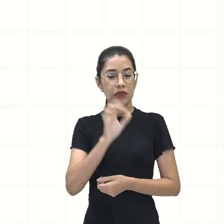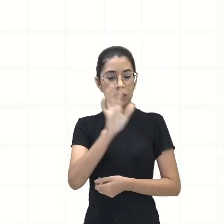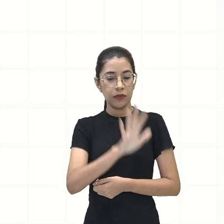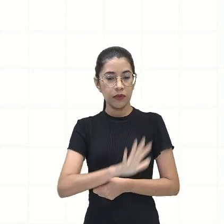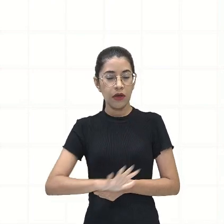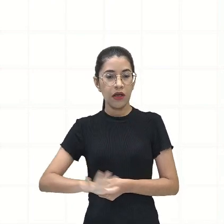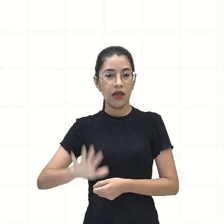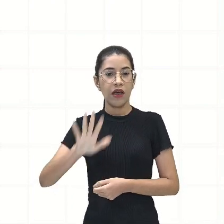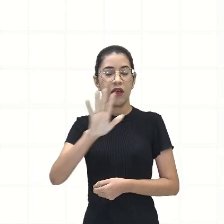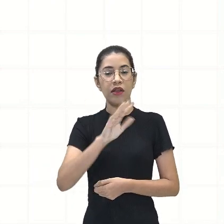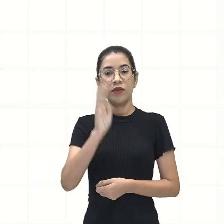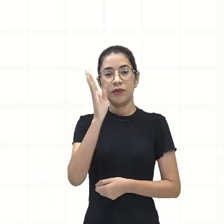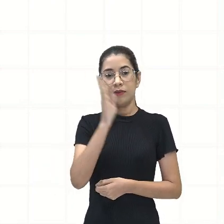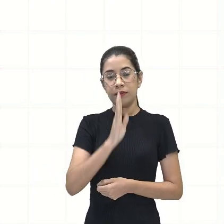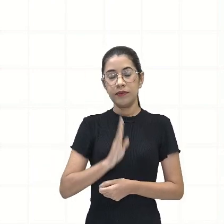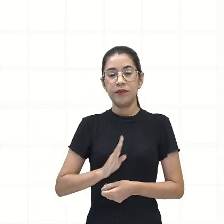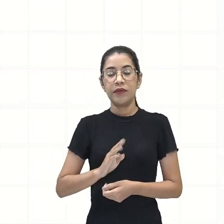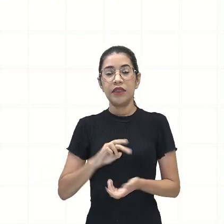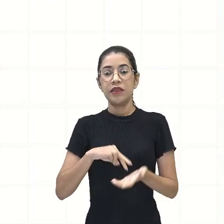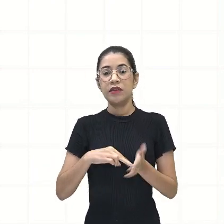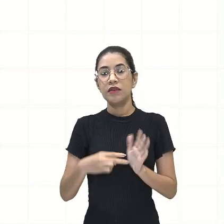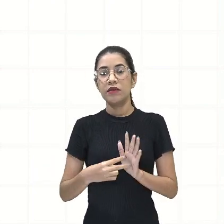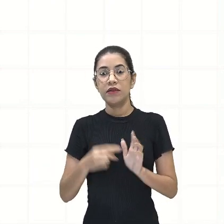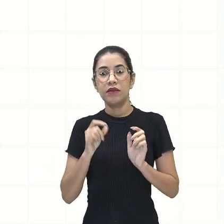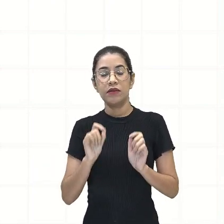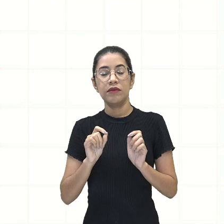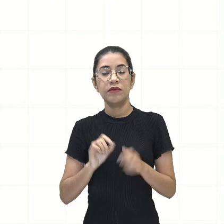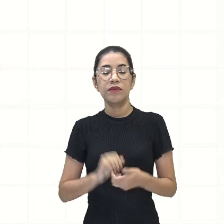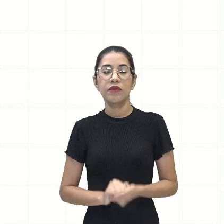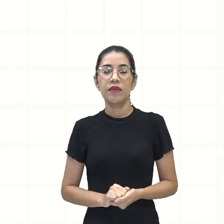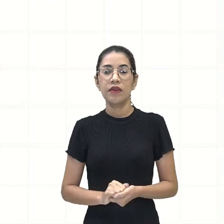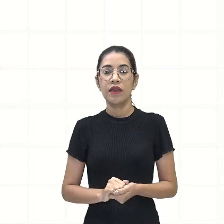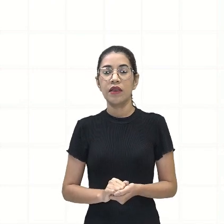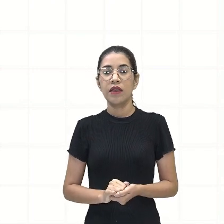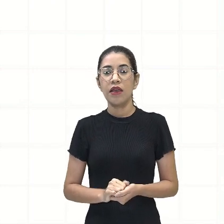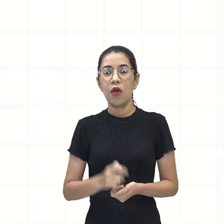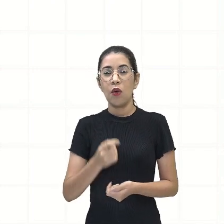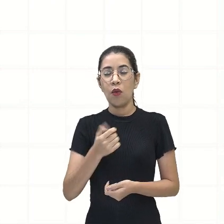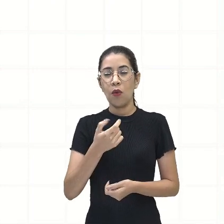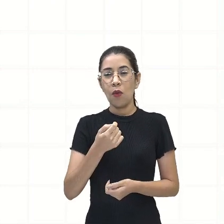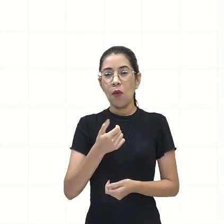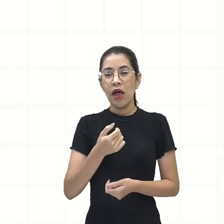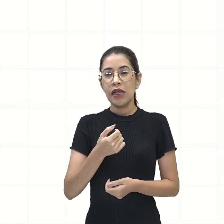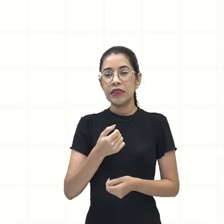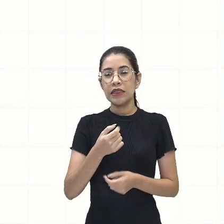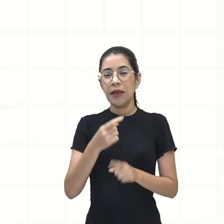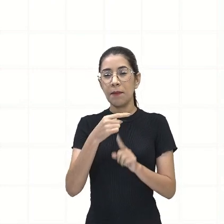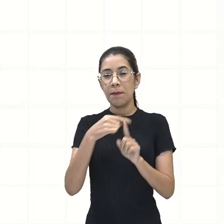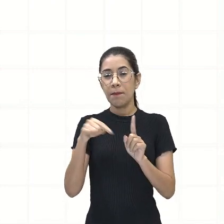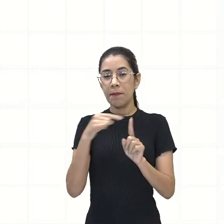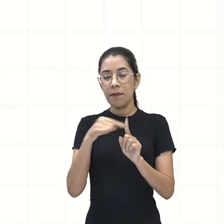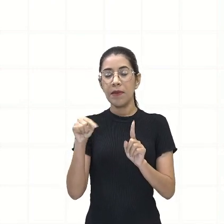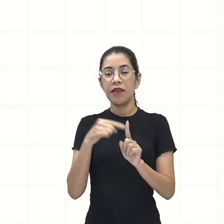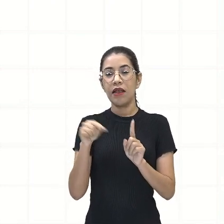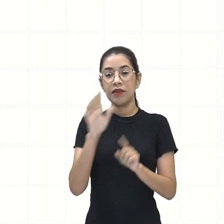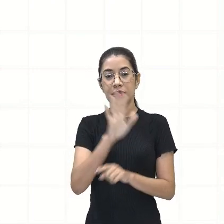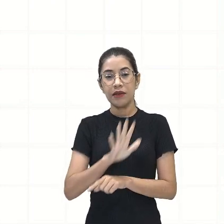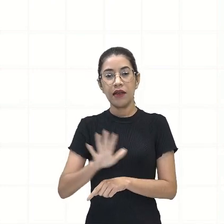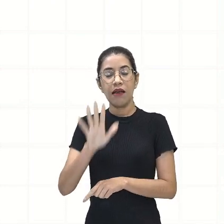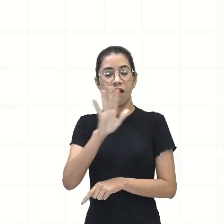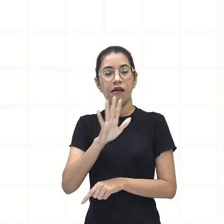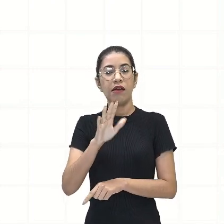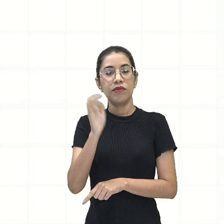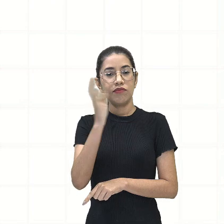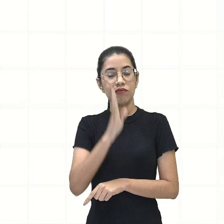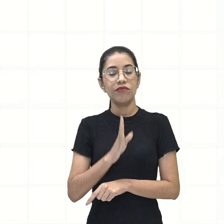território brasileiro. Isso quer dizer que quase que a metade do nosso território brasileiro é